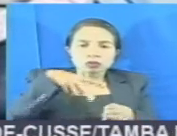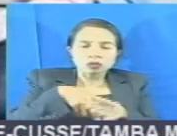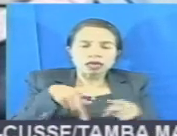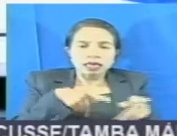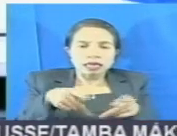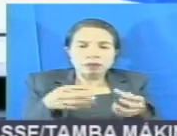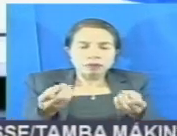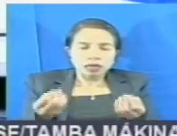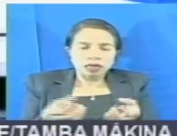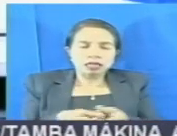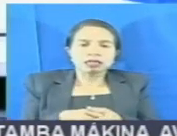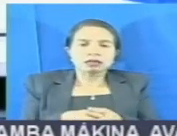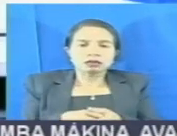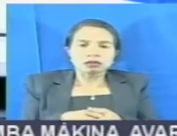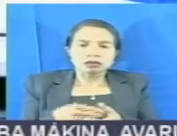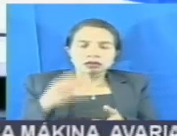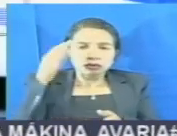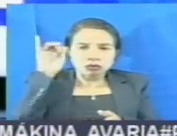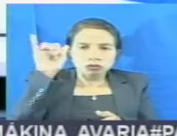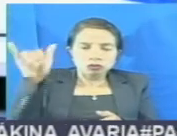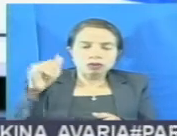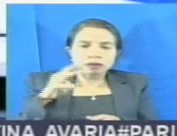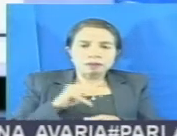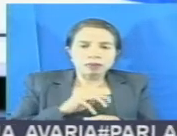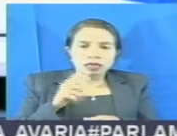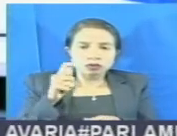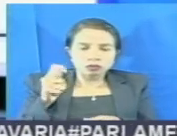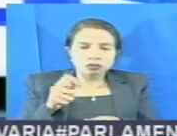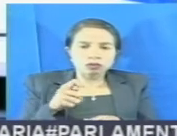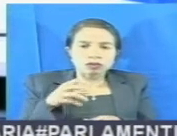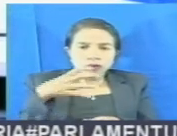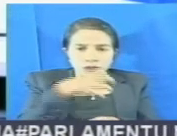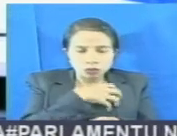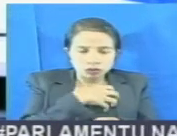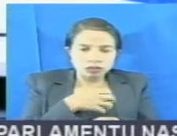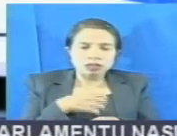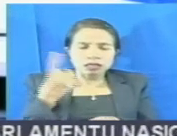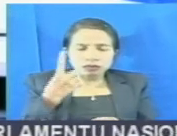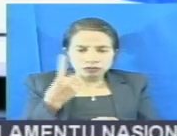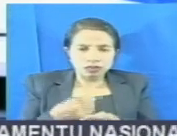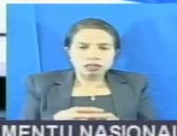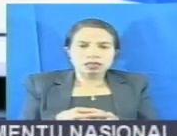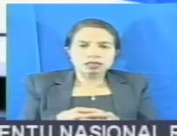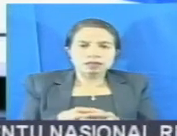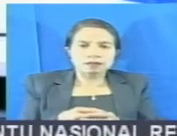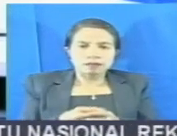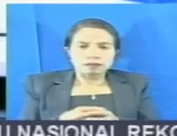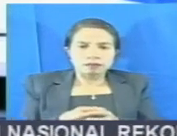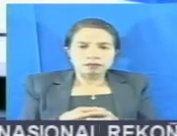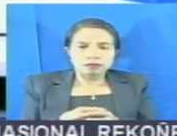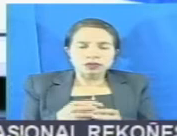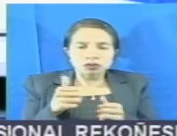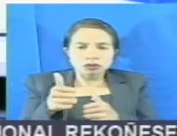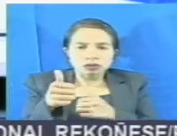transporte. Todo ya mana tutu enquanto itene police transit ser checkpoint ene vamos prende na fati o infração ser ene bem